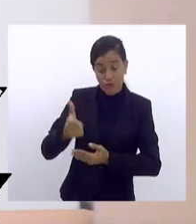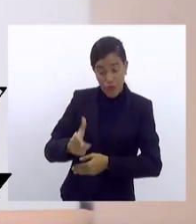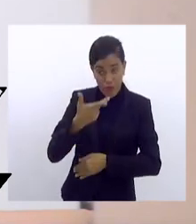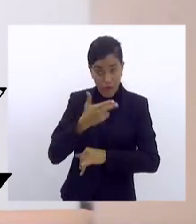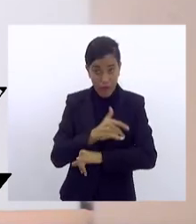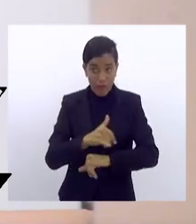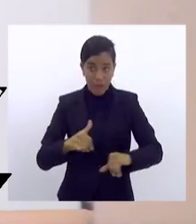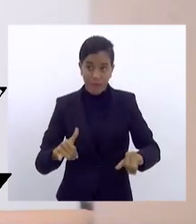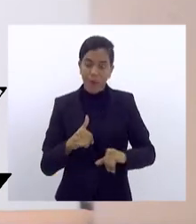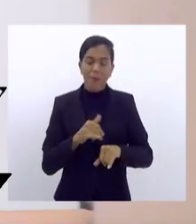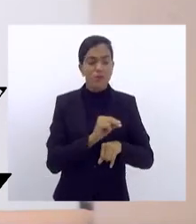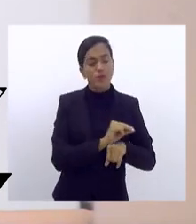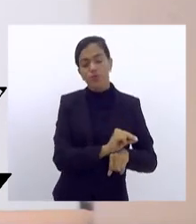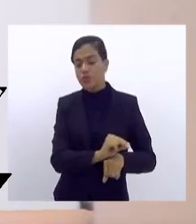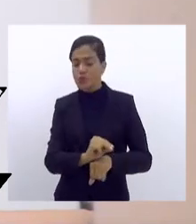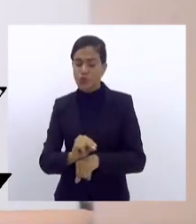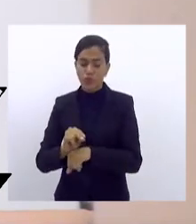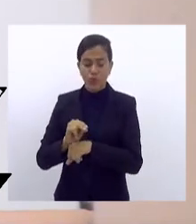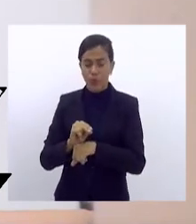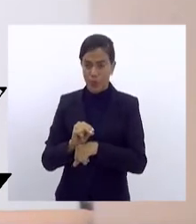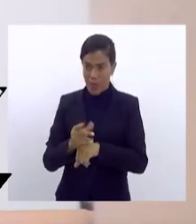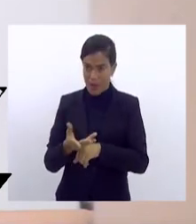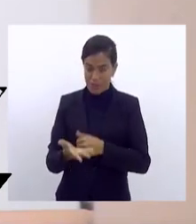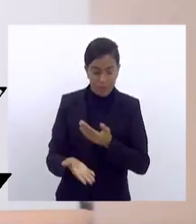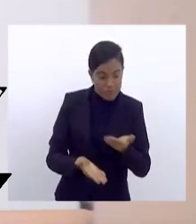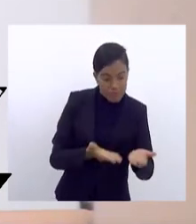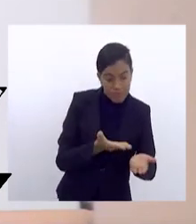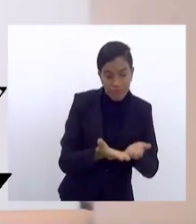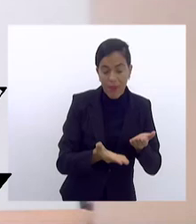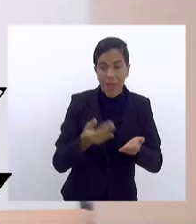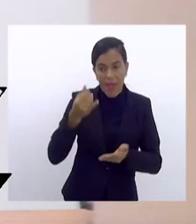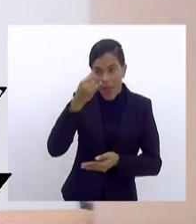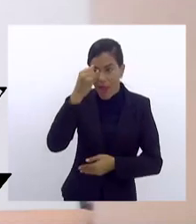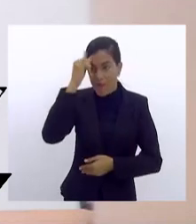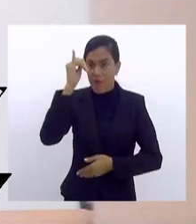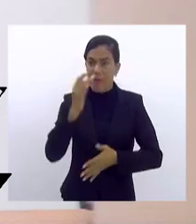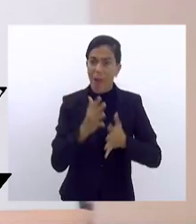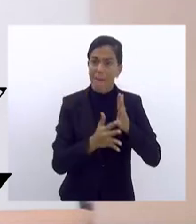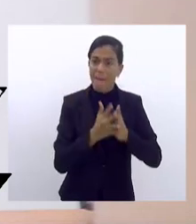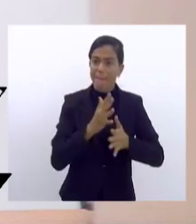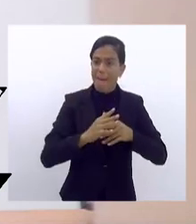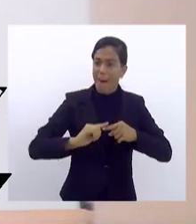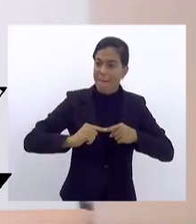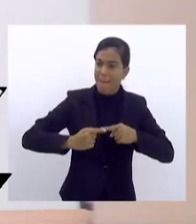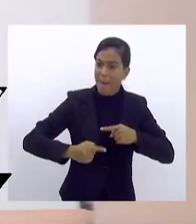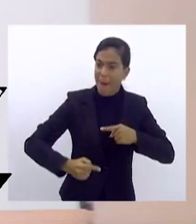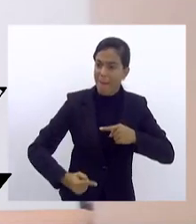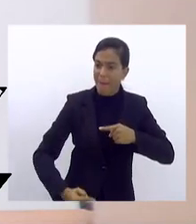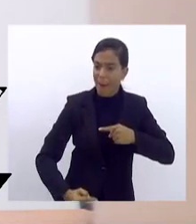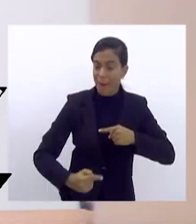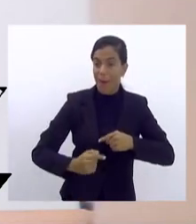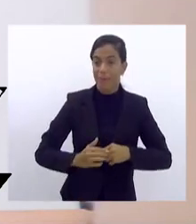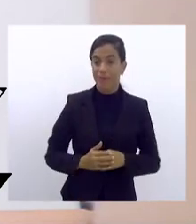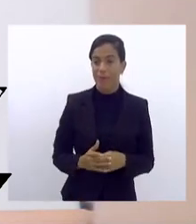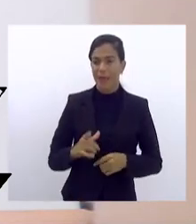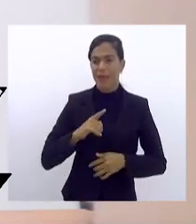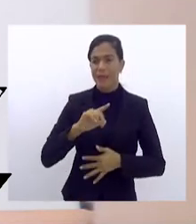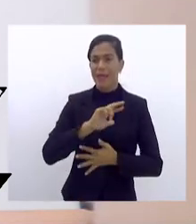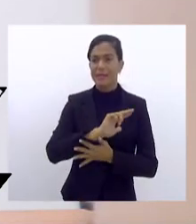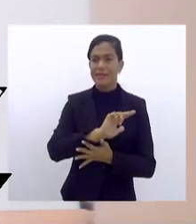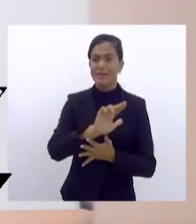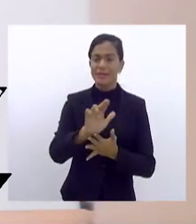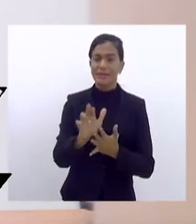para a gente cuidar da causa evitando assim os efeitos danosos e aqui nós temos diversos